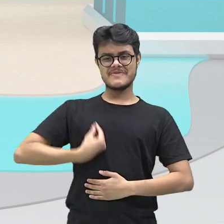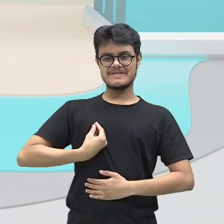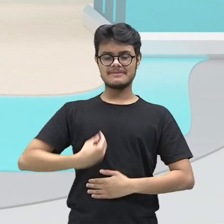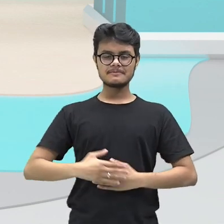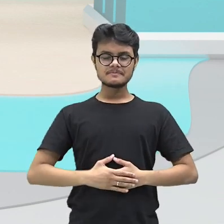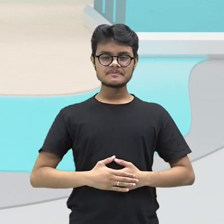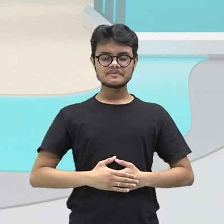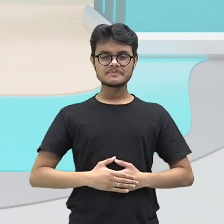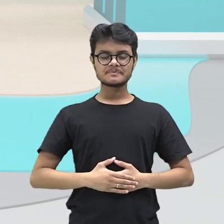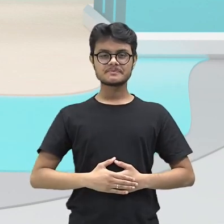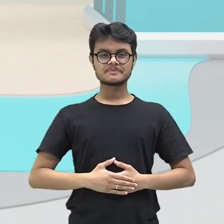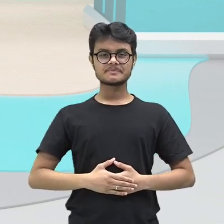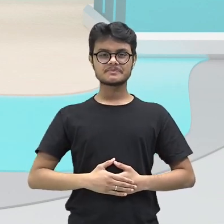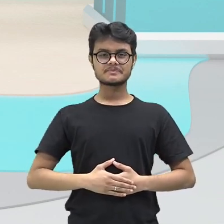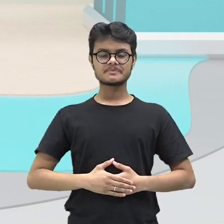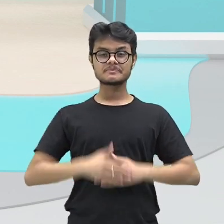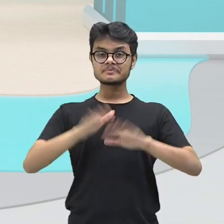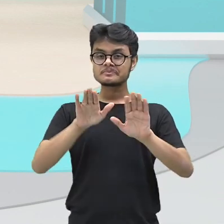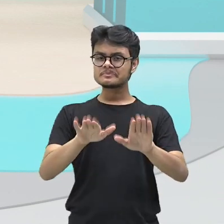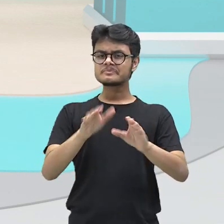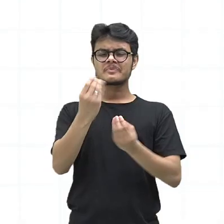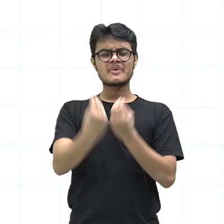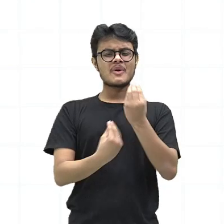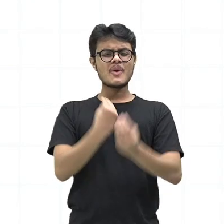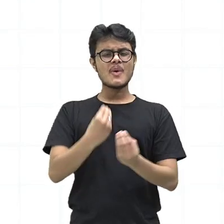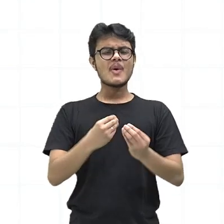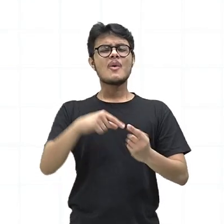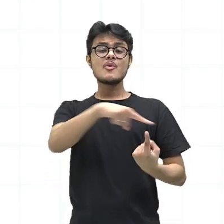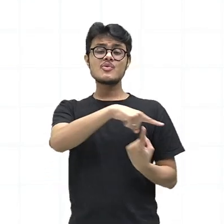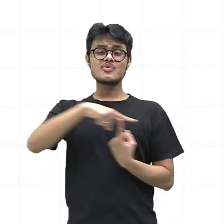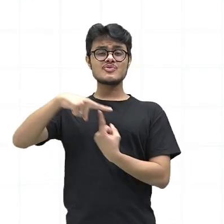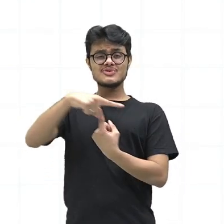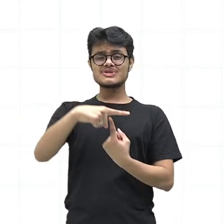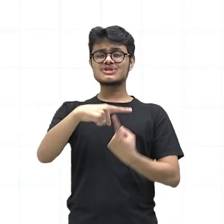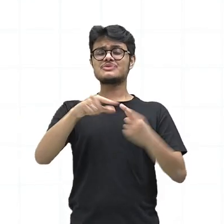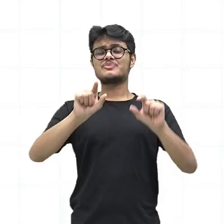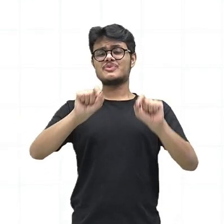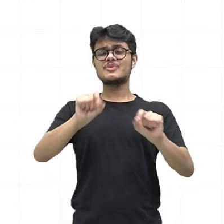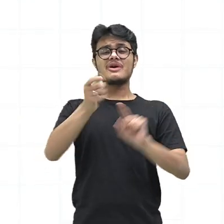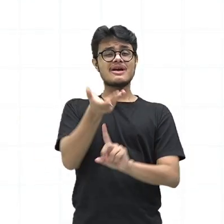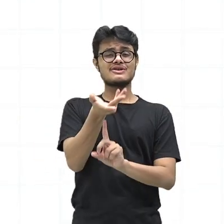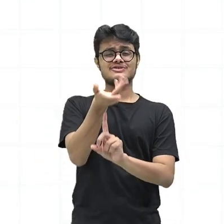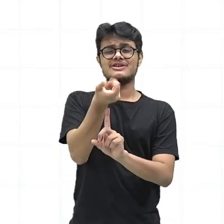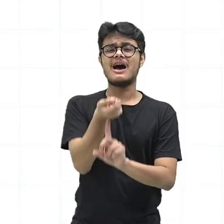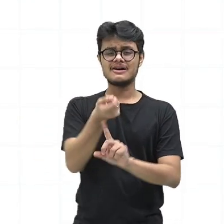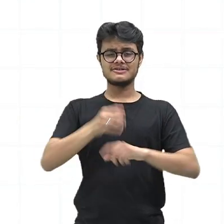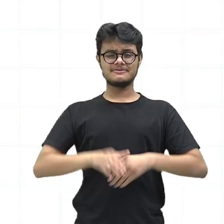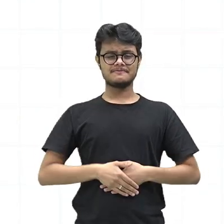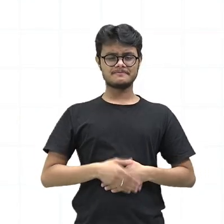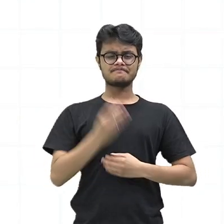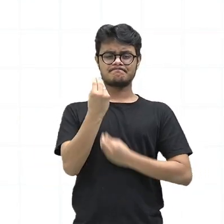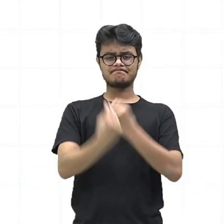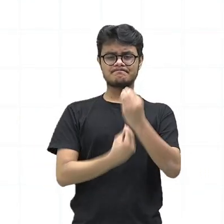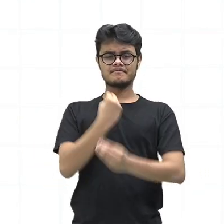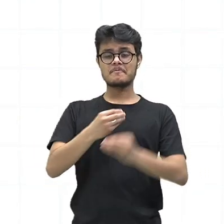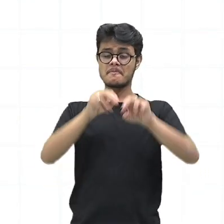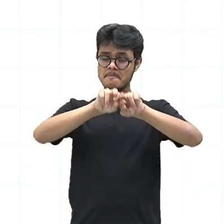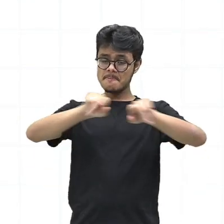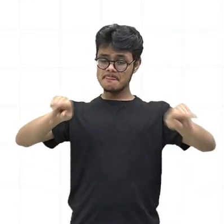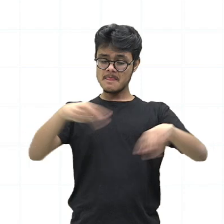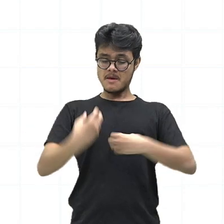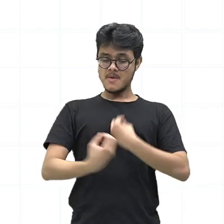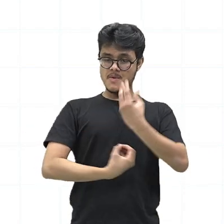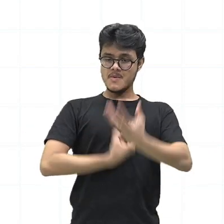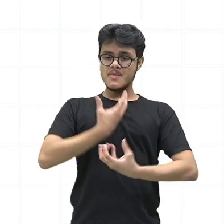está falando do fazer artístico, então vamos falar das linguagens artísticas, na verdade? Linguagens artísticas são as diversas